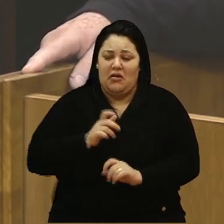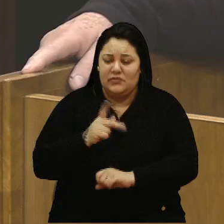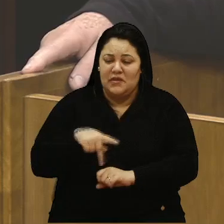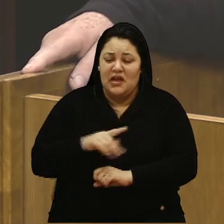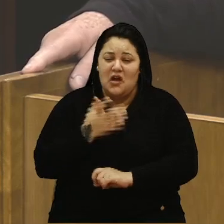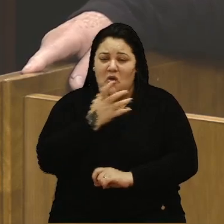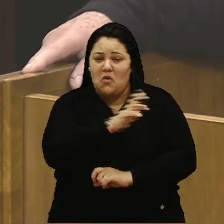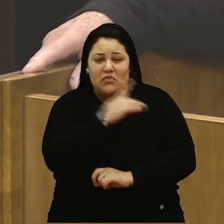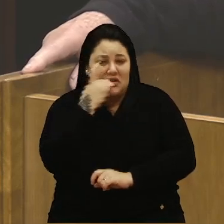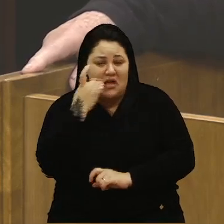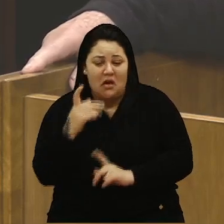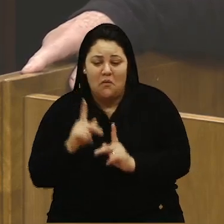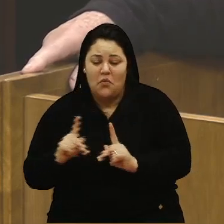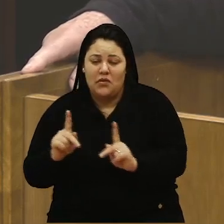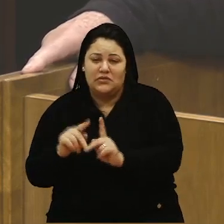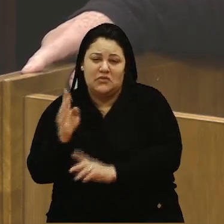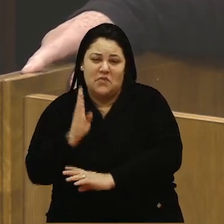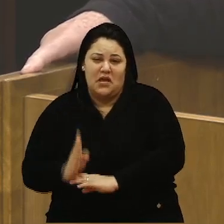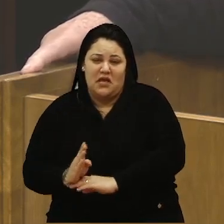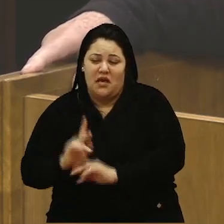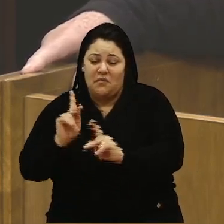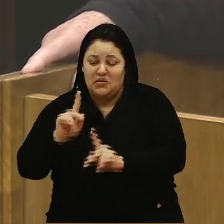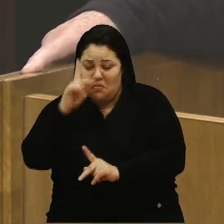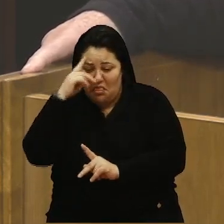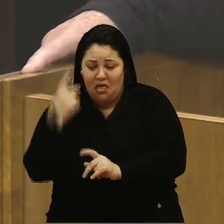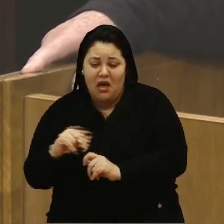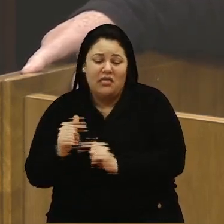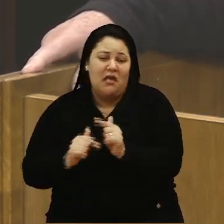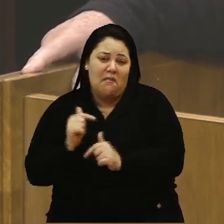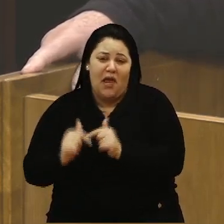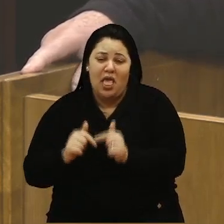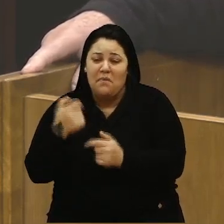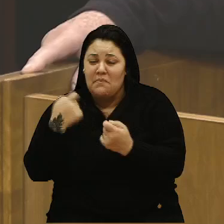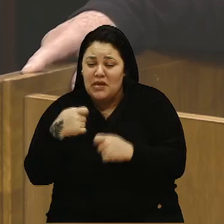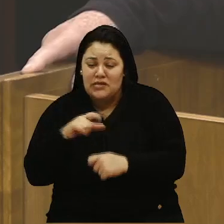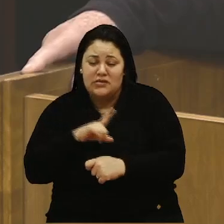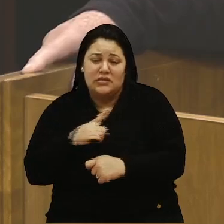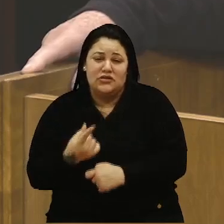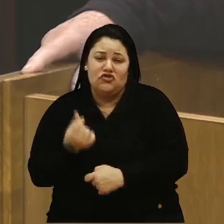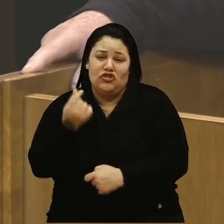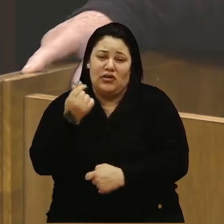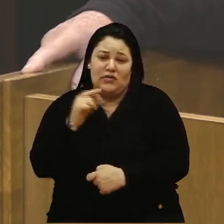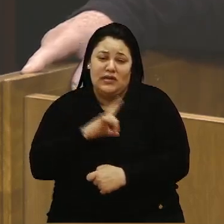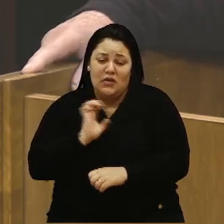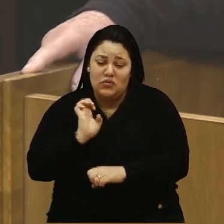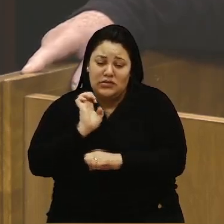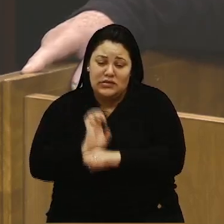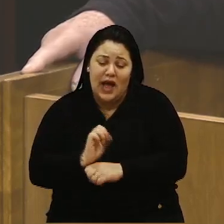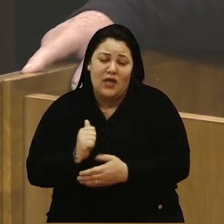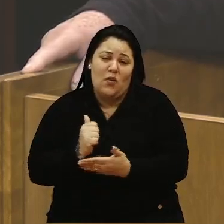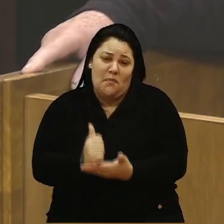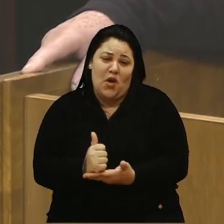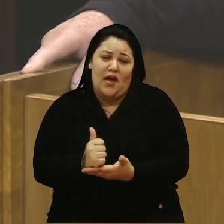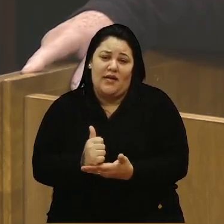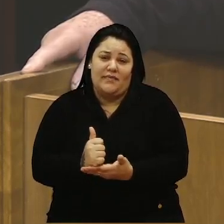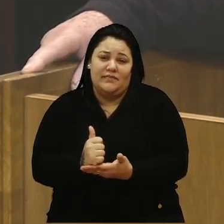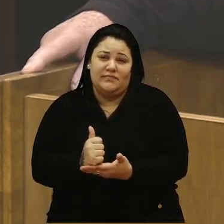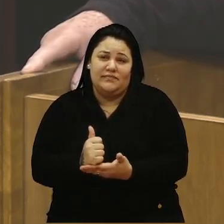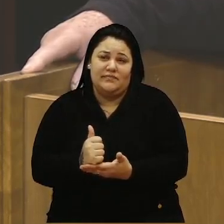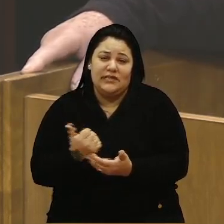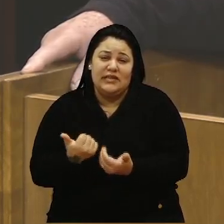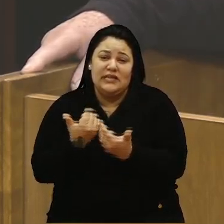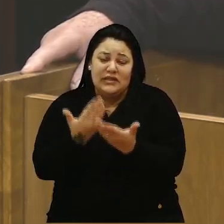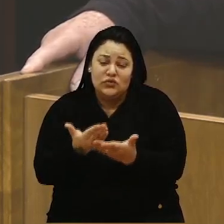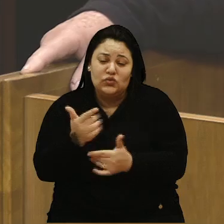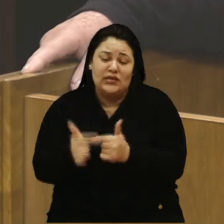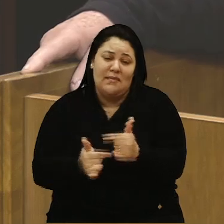interesses do povo brasileiro, daqueles que trabalham, daqueles que precisam ter o Estado lhe apoiando, dando